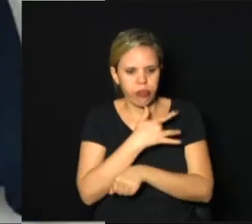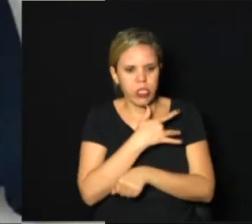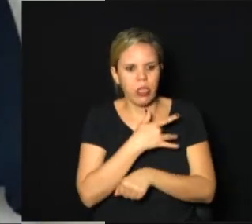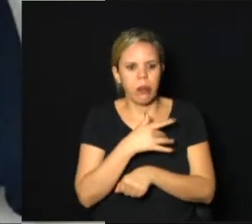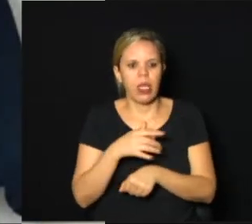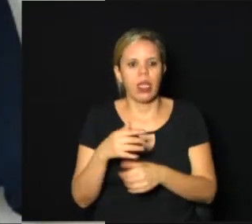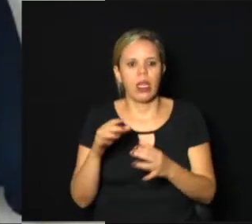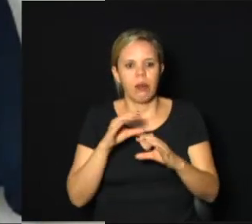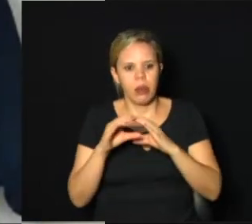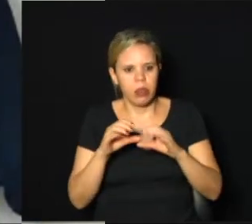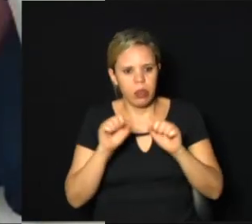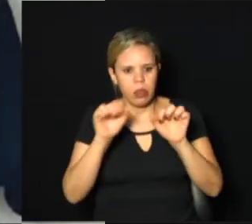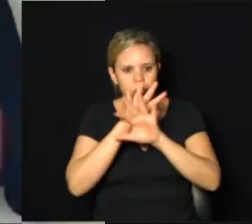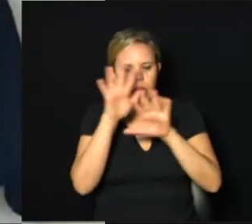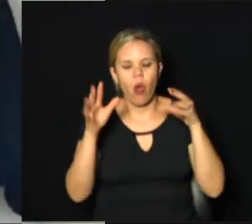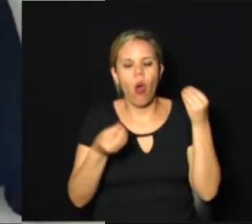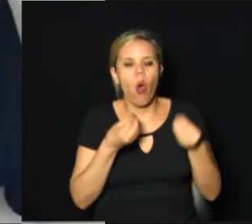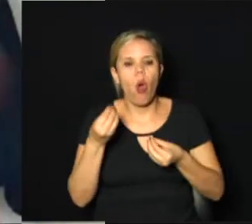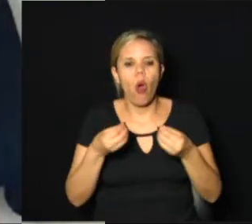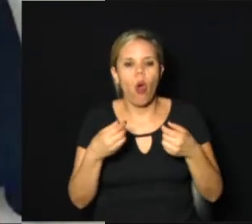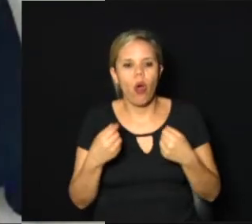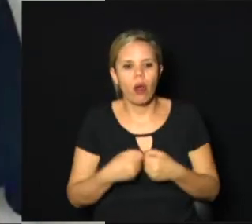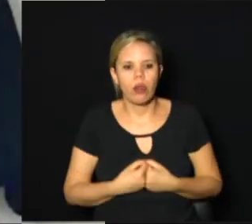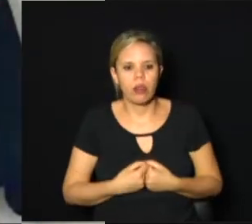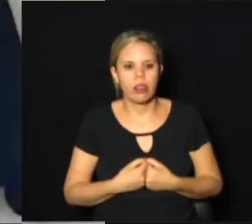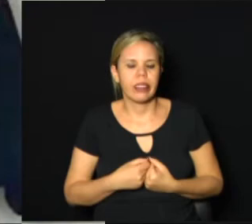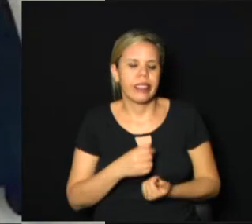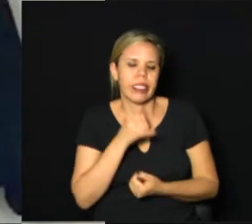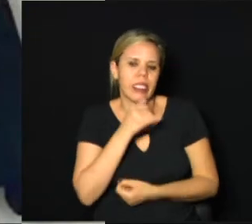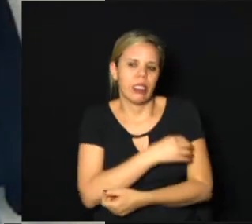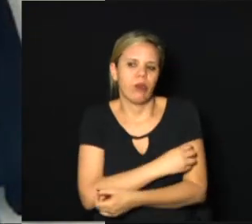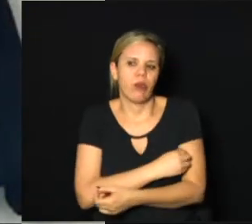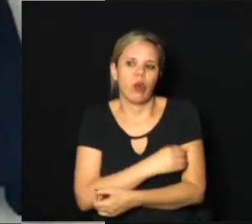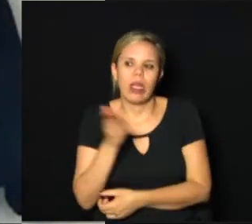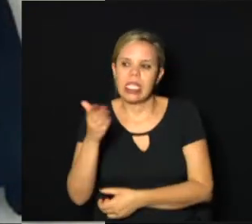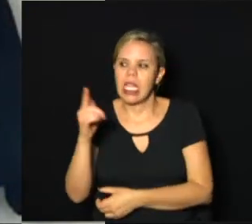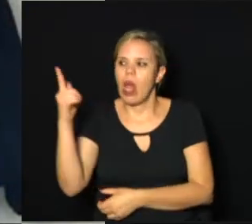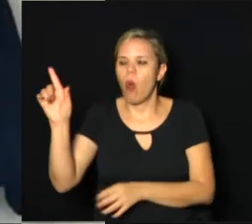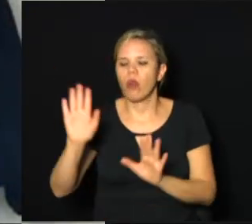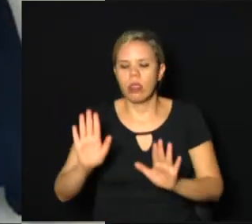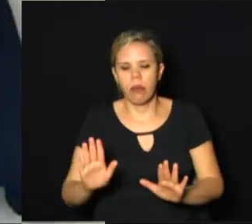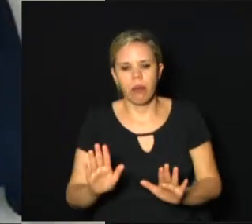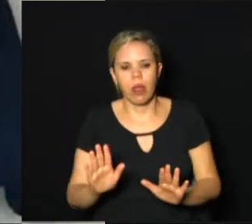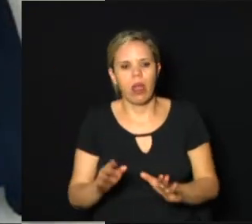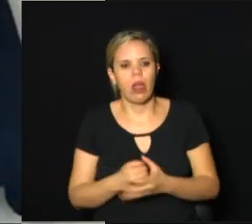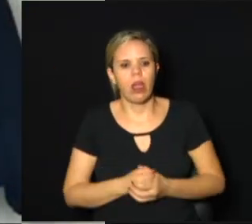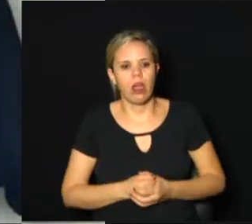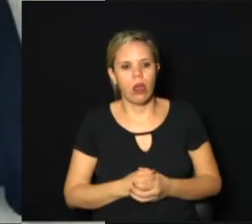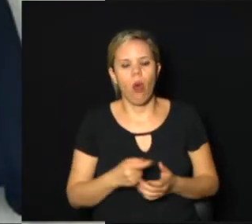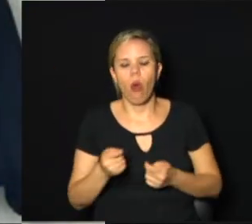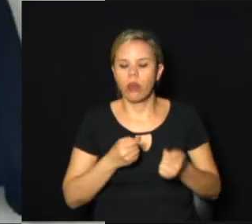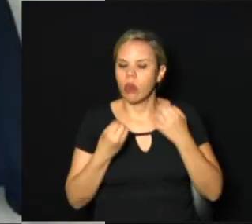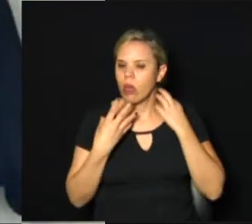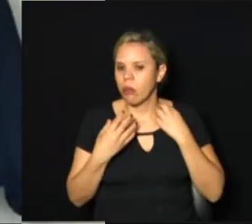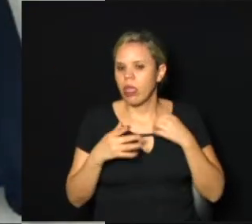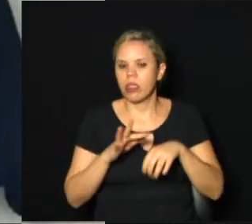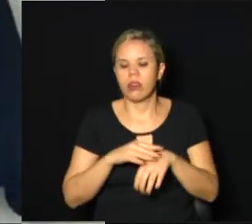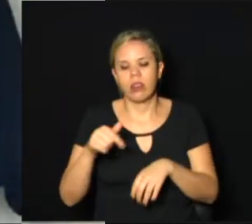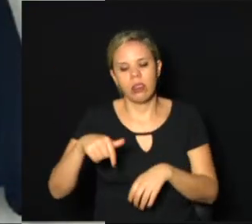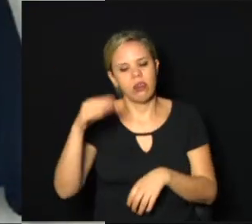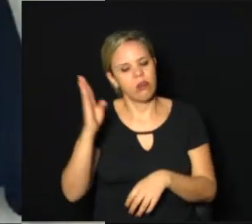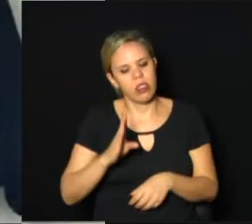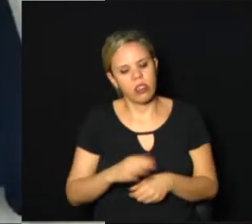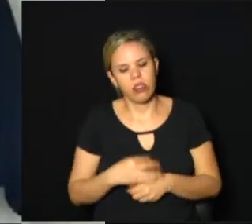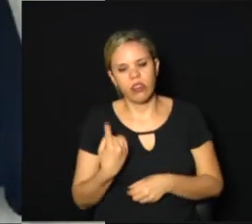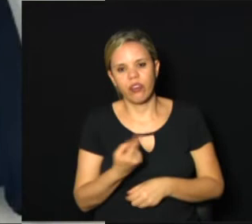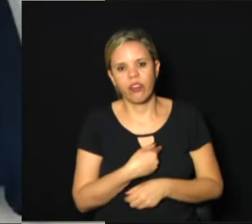articulada, né, com a clareza de que uma não necessariamente antagonizaria a outra, né, e dessa forma conseguiram controlar bem a doença. Aqui no Brasil,